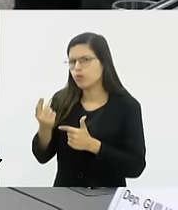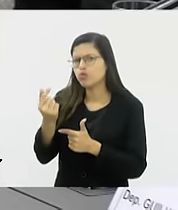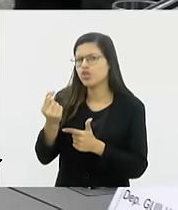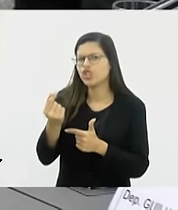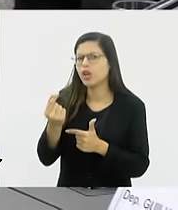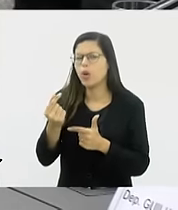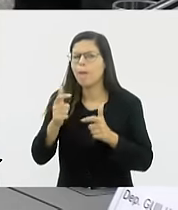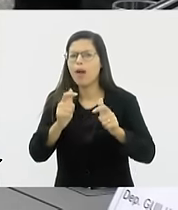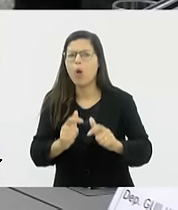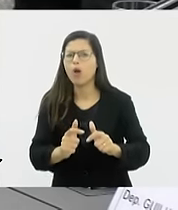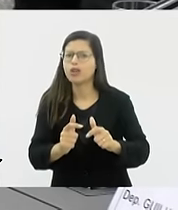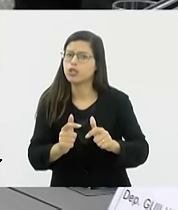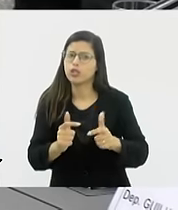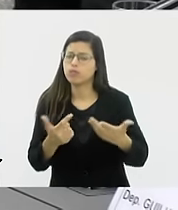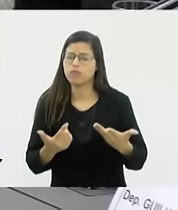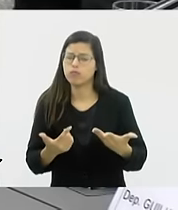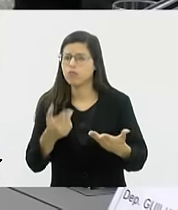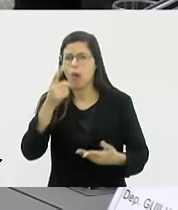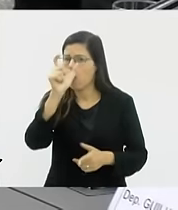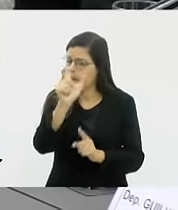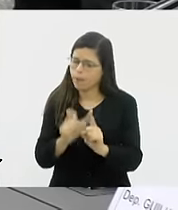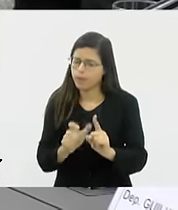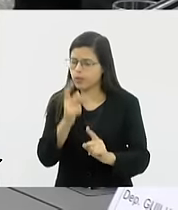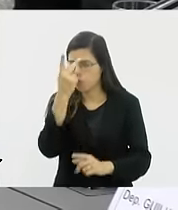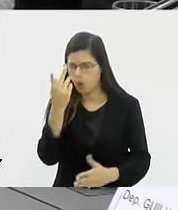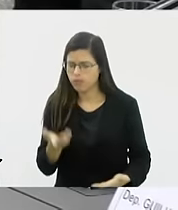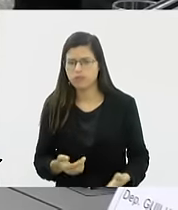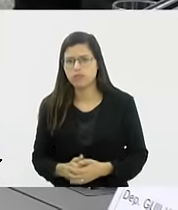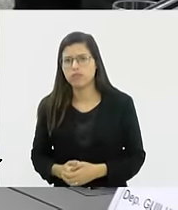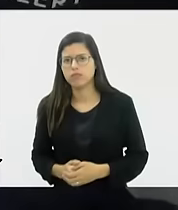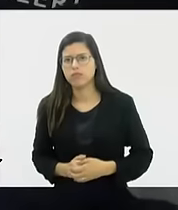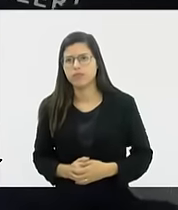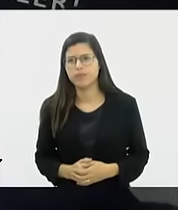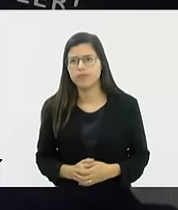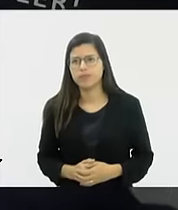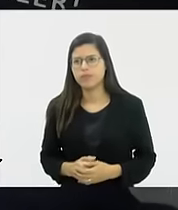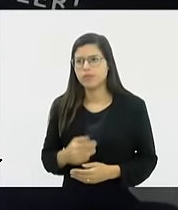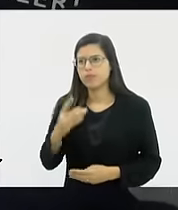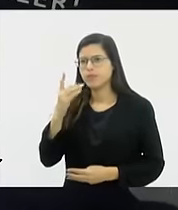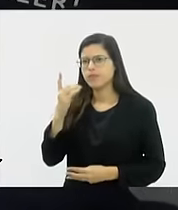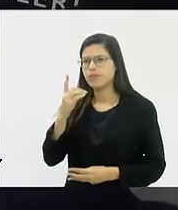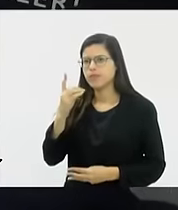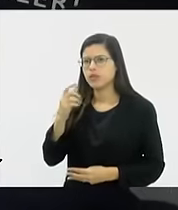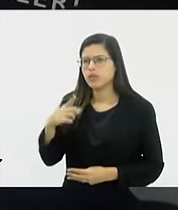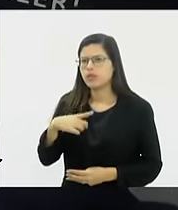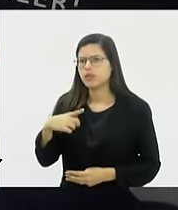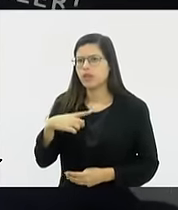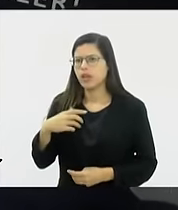alguém. Presidente, bem, só... Deputado Dino. Falar aqui que... A gente tem 15 minutos